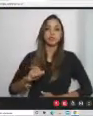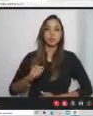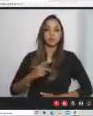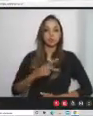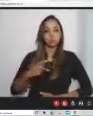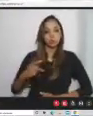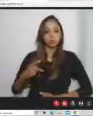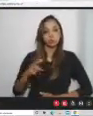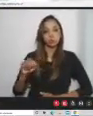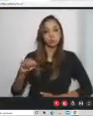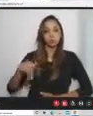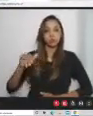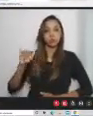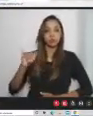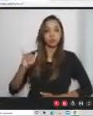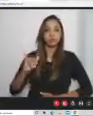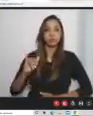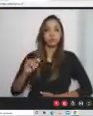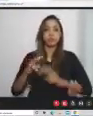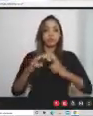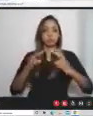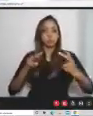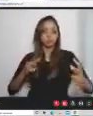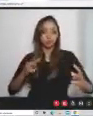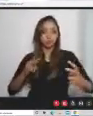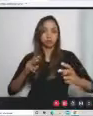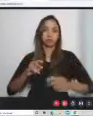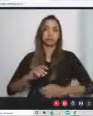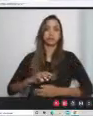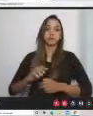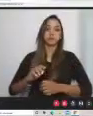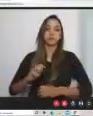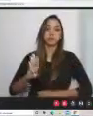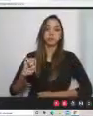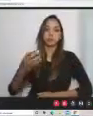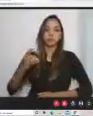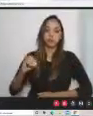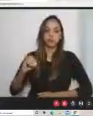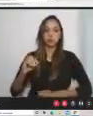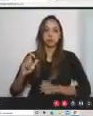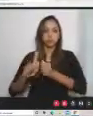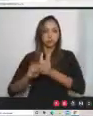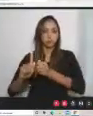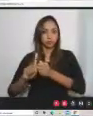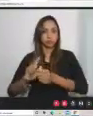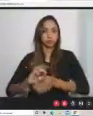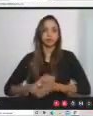Vone França e, de forma remota, vereador Binho e Gustavo Negócio.